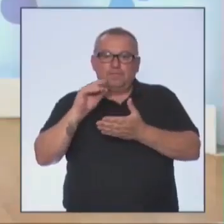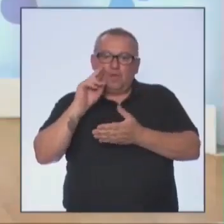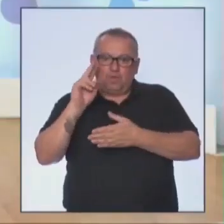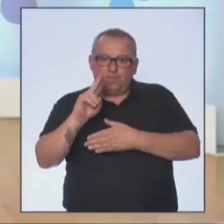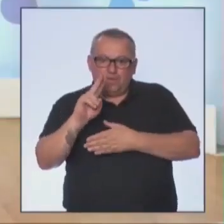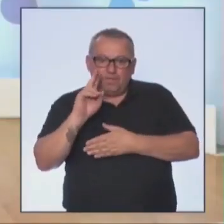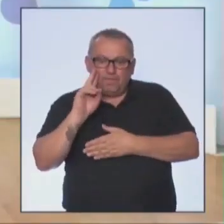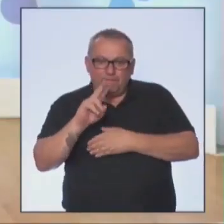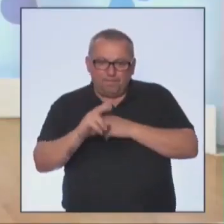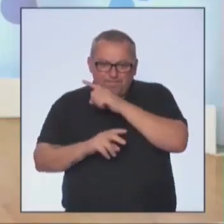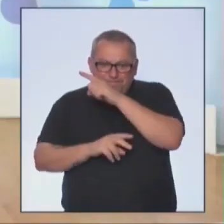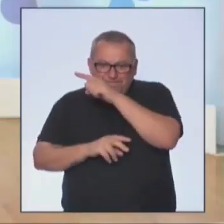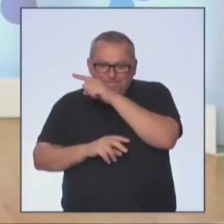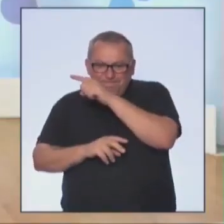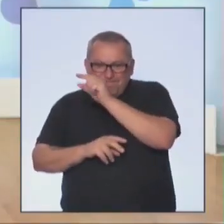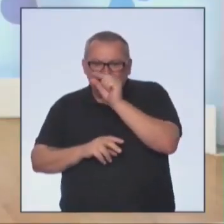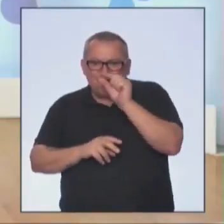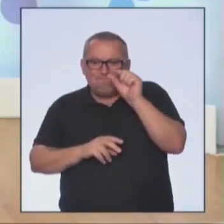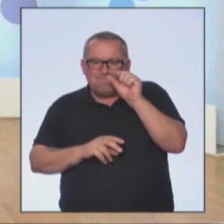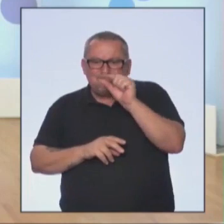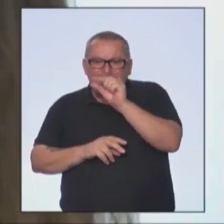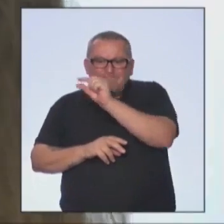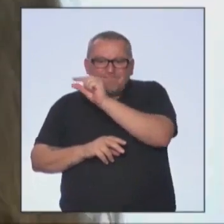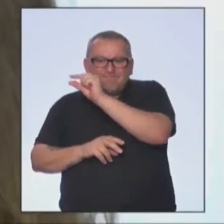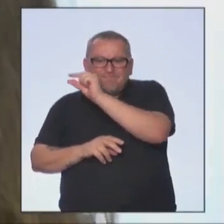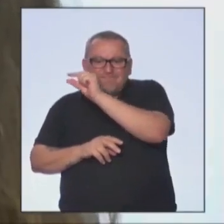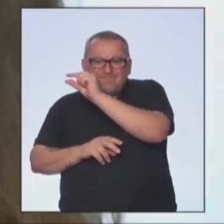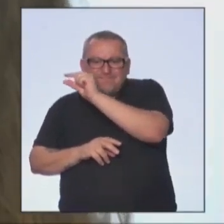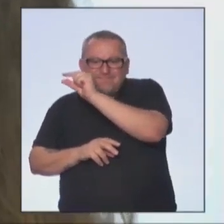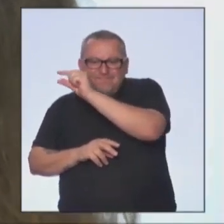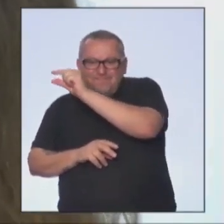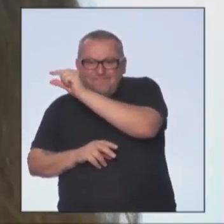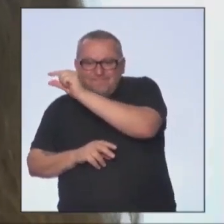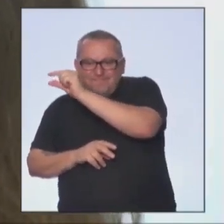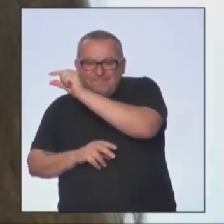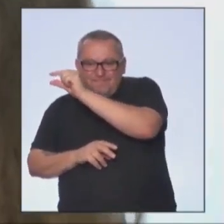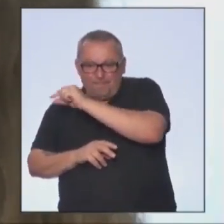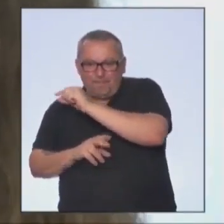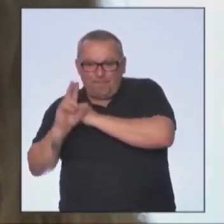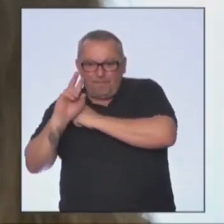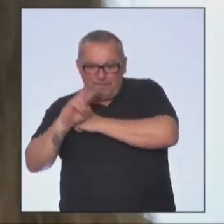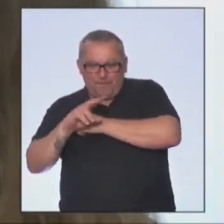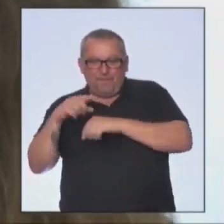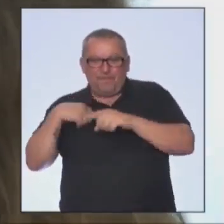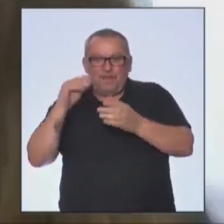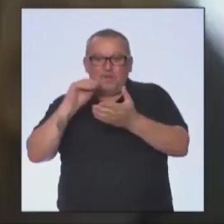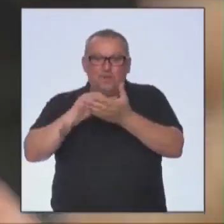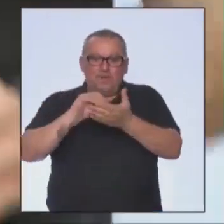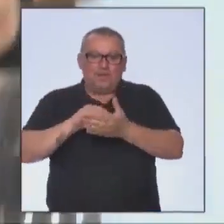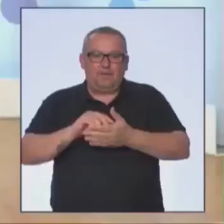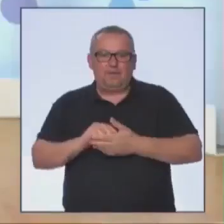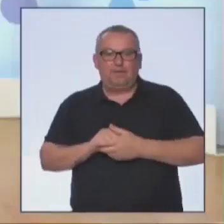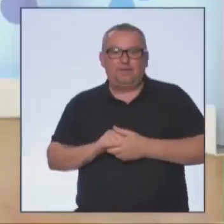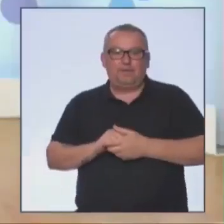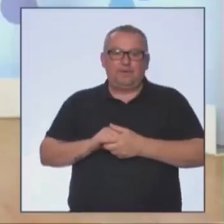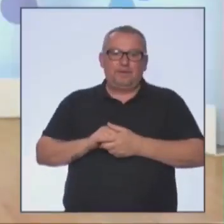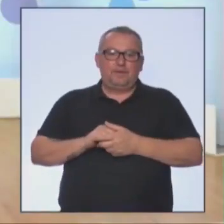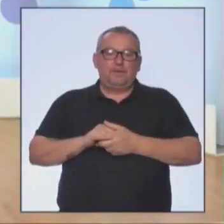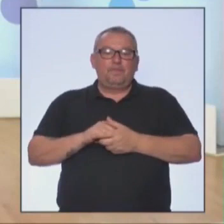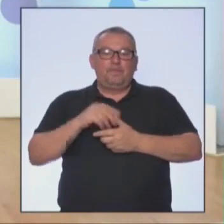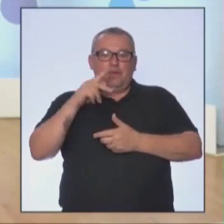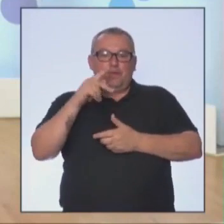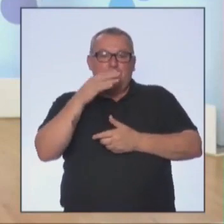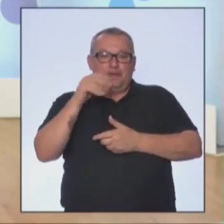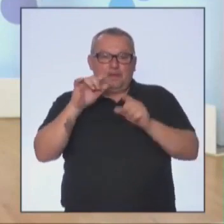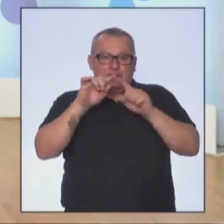aqui? Então, uma pecinha aqui na minha mão, que a gente vai colocar no diapasão. Essa pecinha...